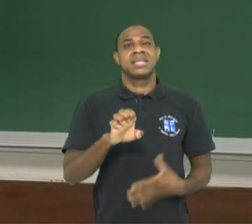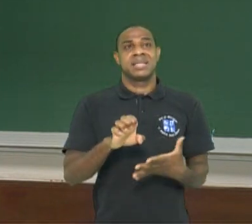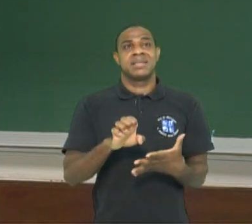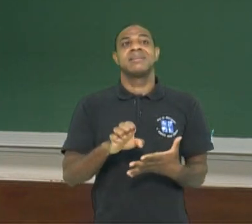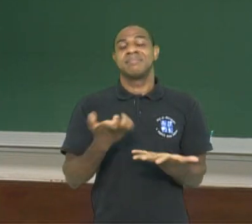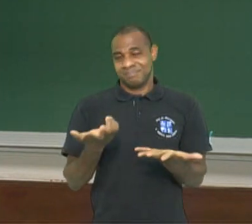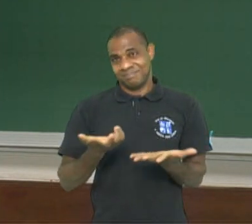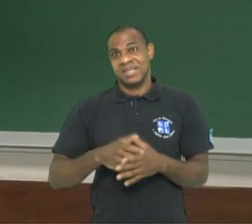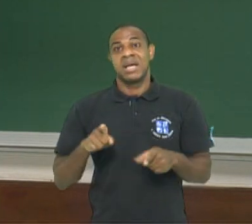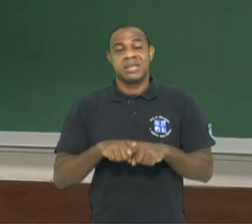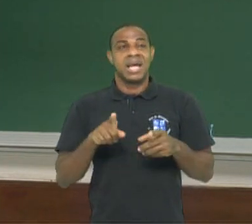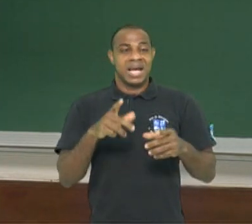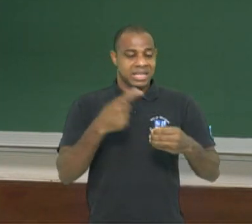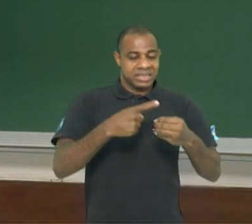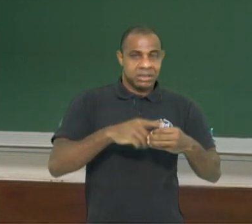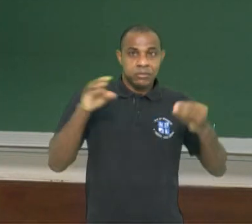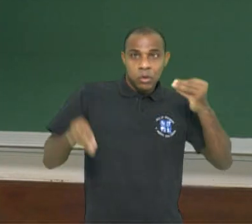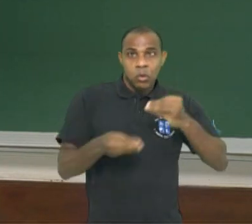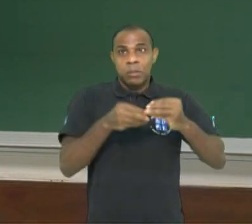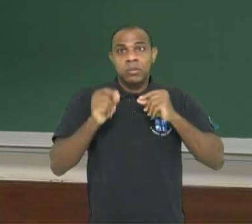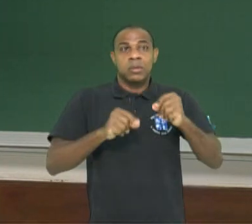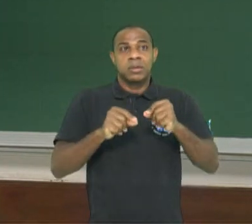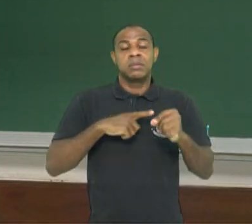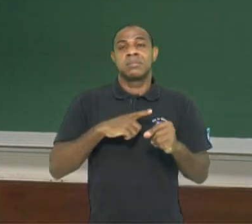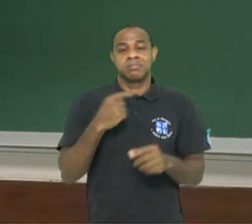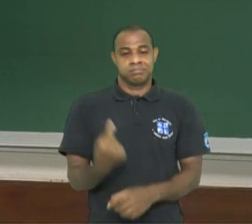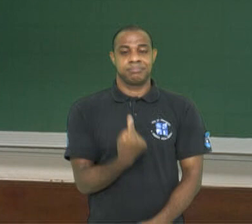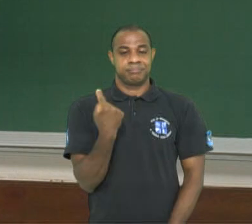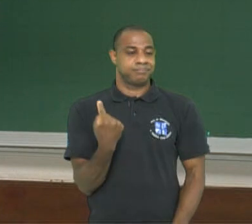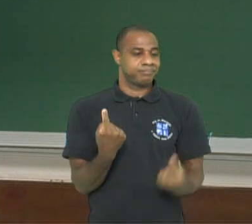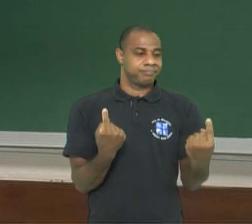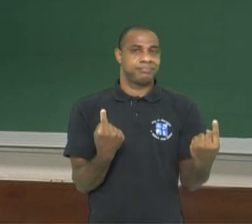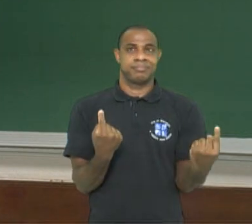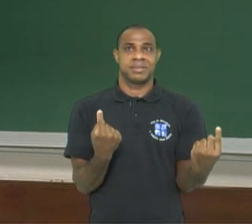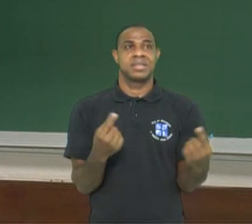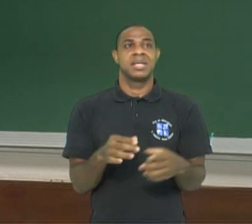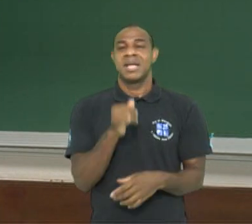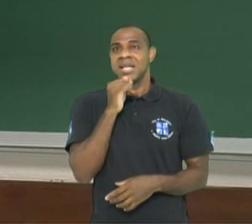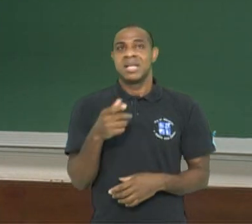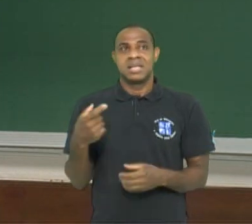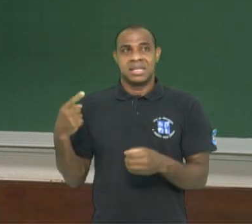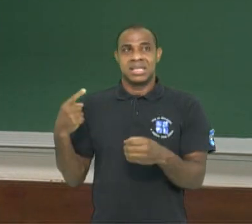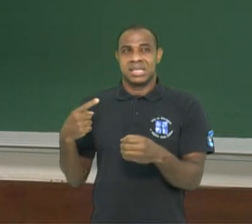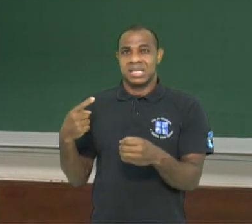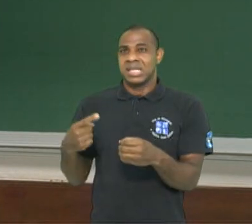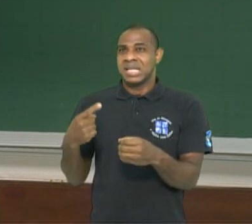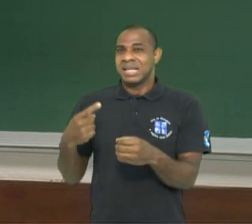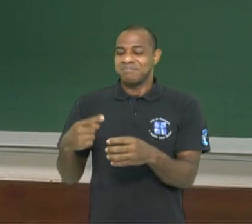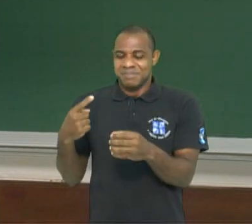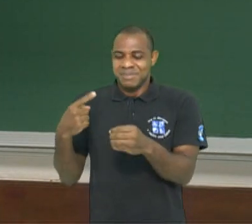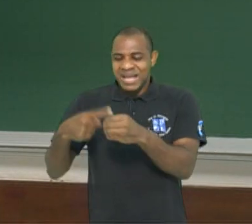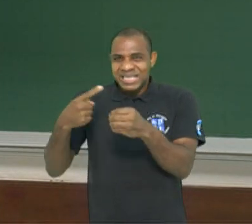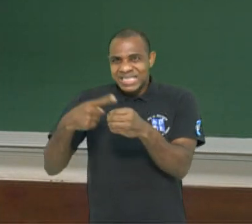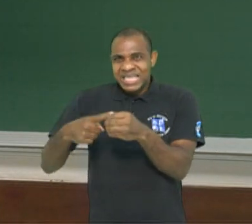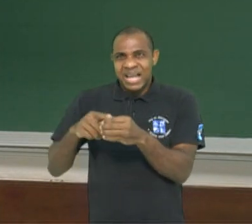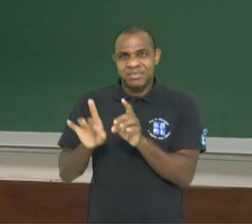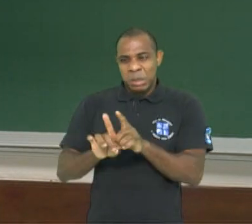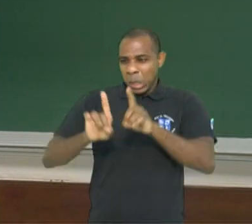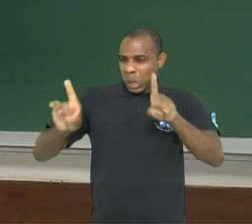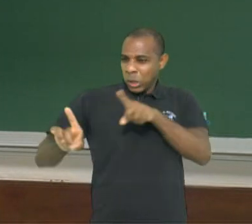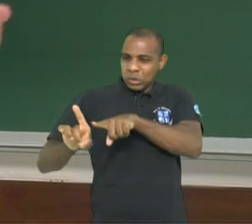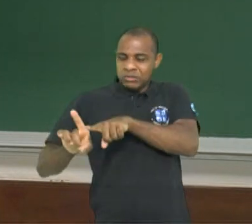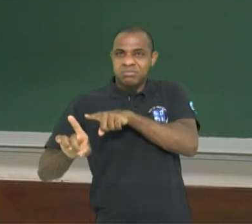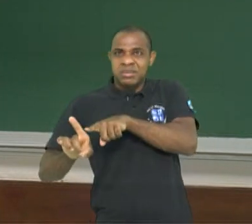cidades se completam e são interdependentes. Porque aquela cidade mais rural, ela também